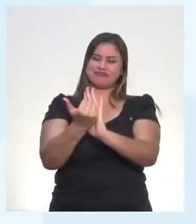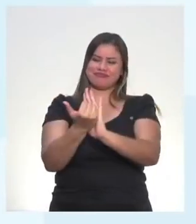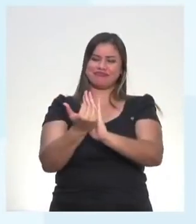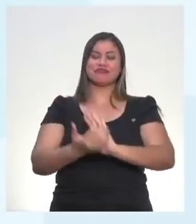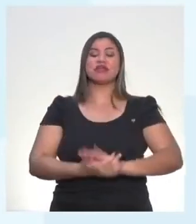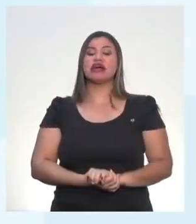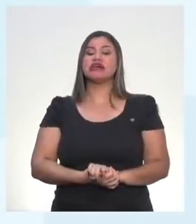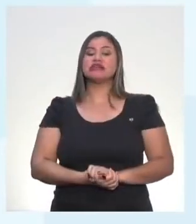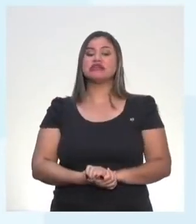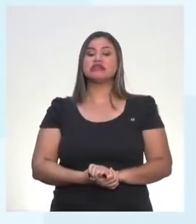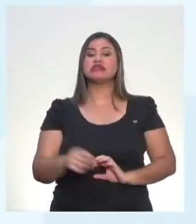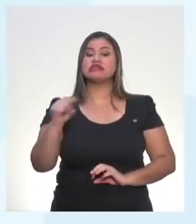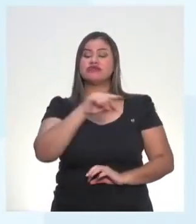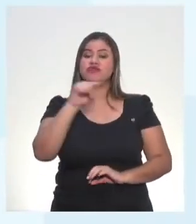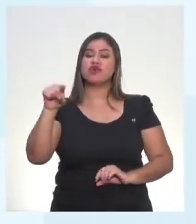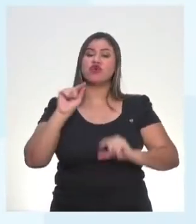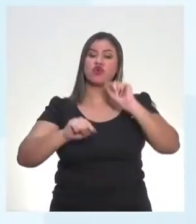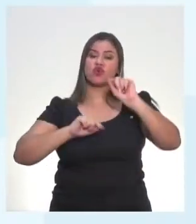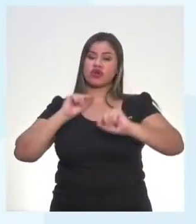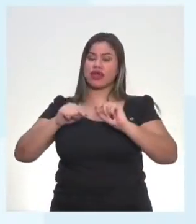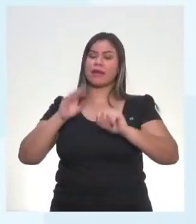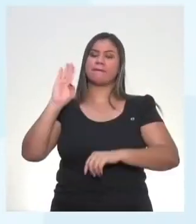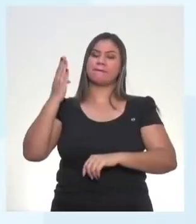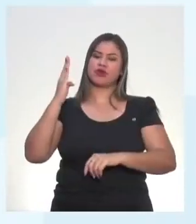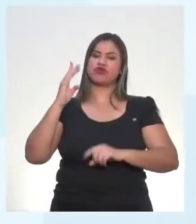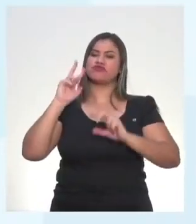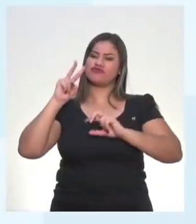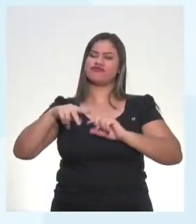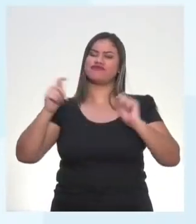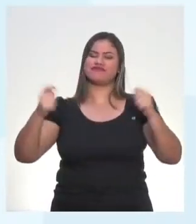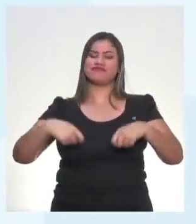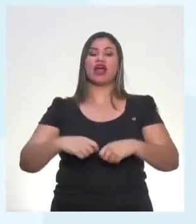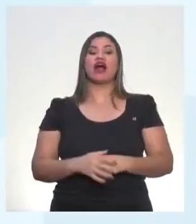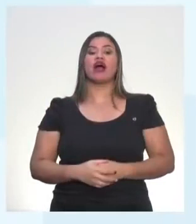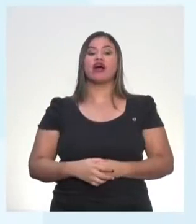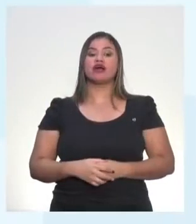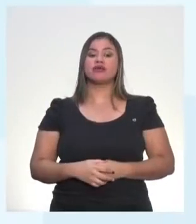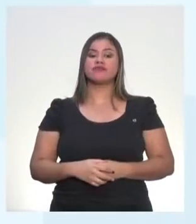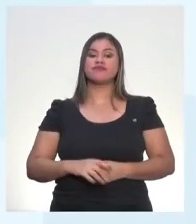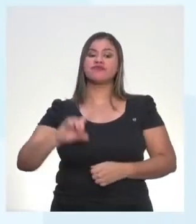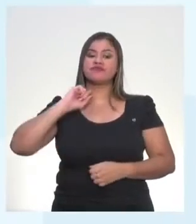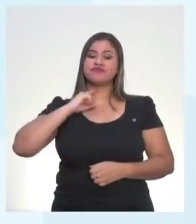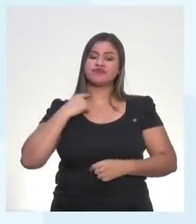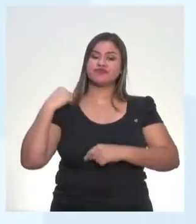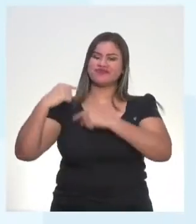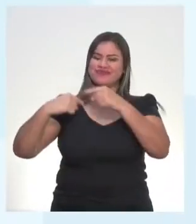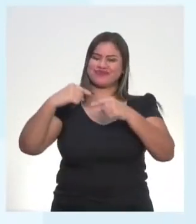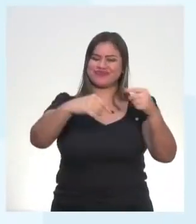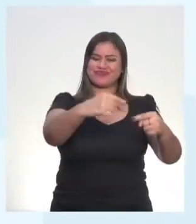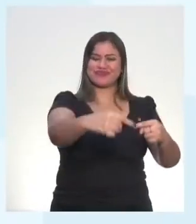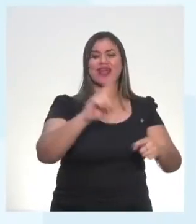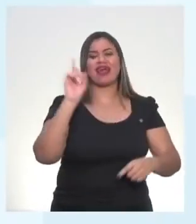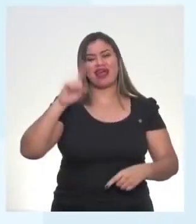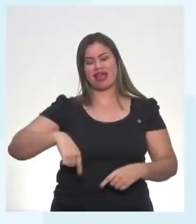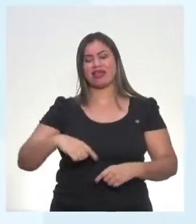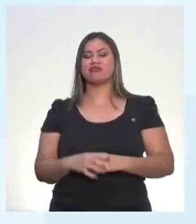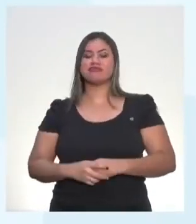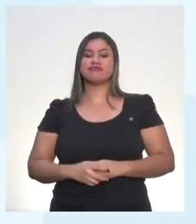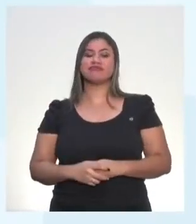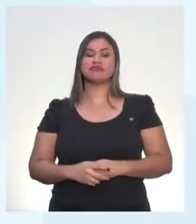para frente, e vocês vão ver isso em biologia também. Poluição da cadeia alimentar, né, que é a